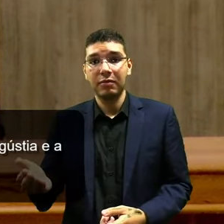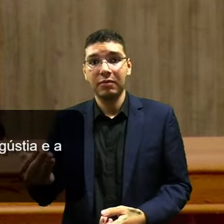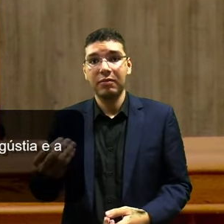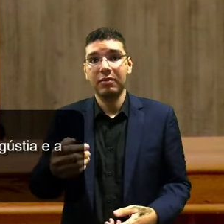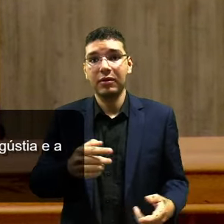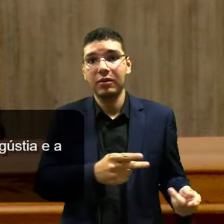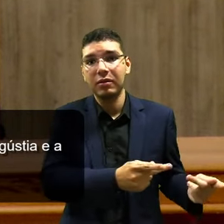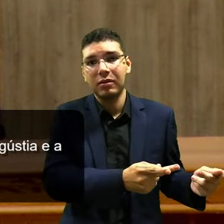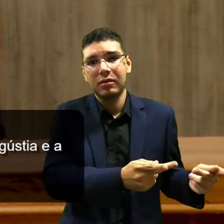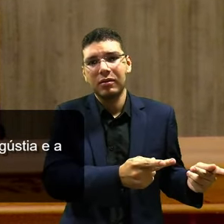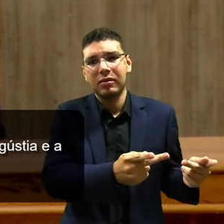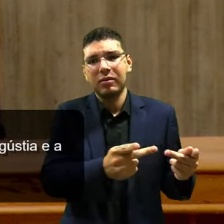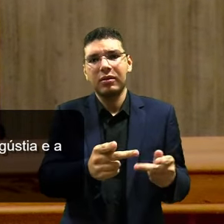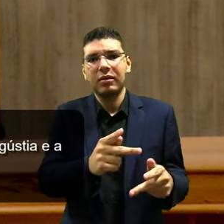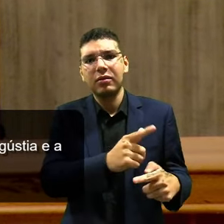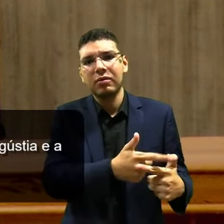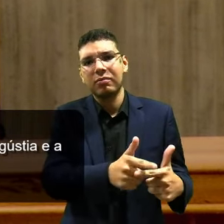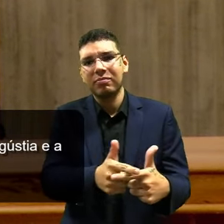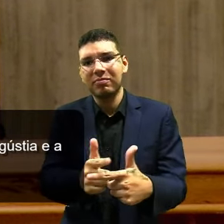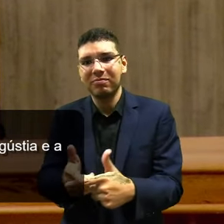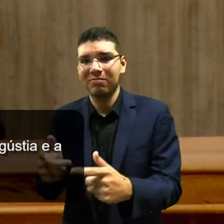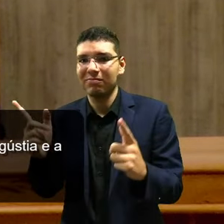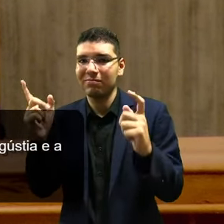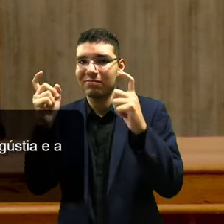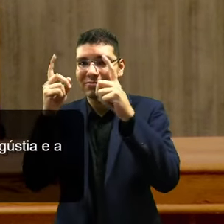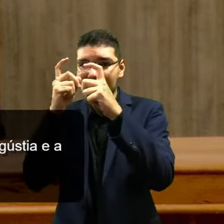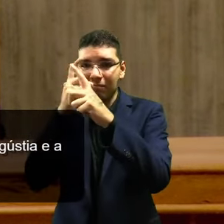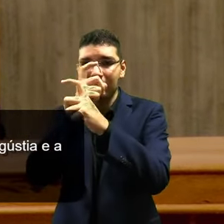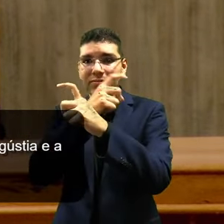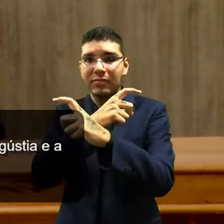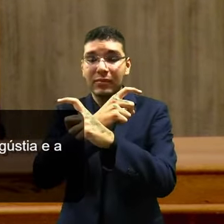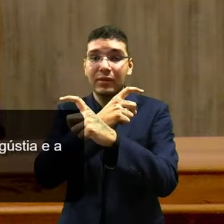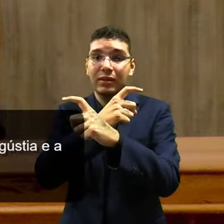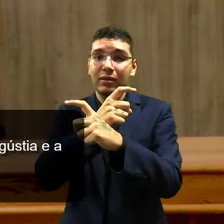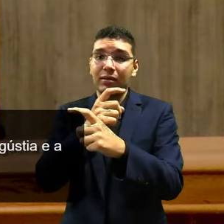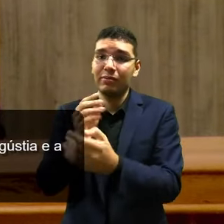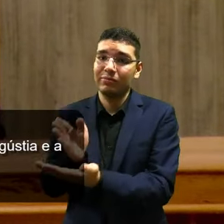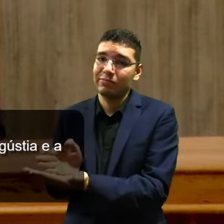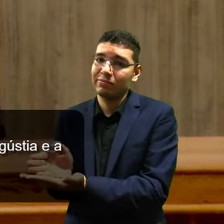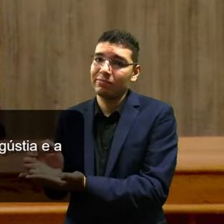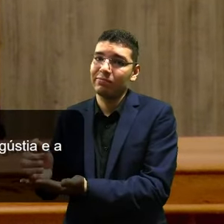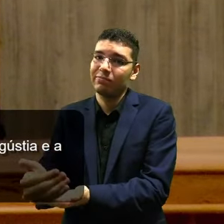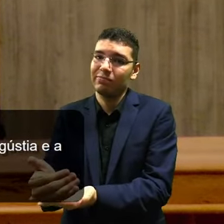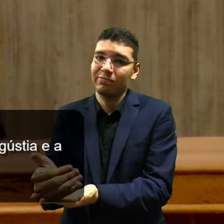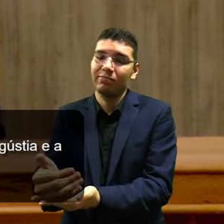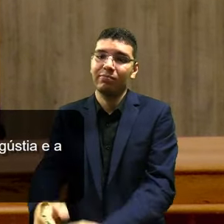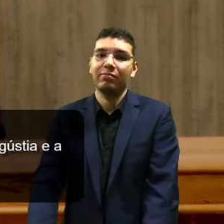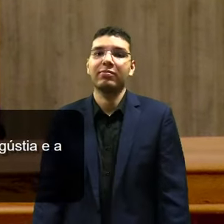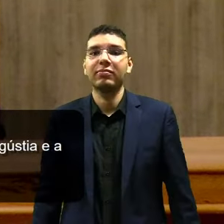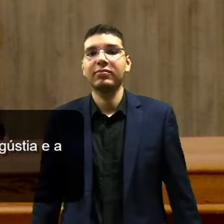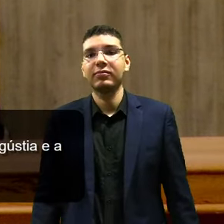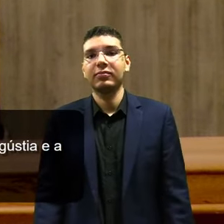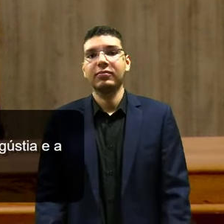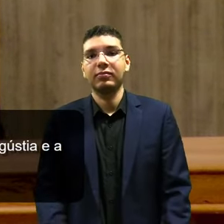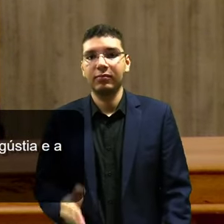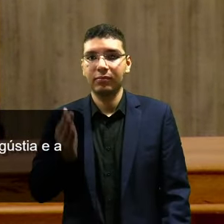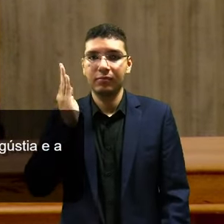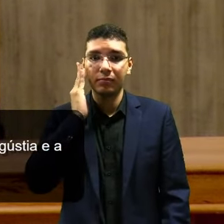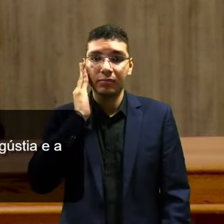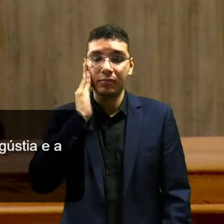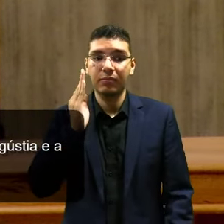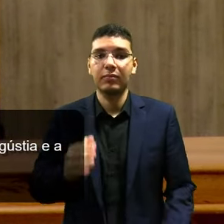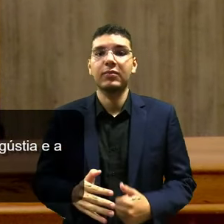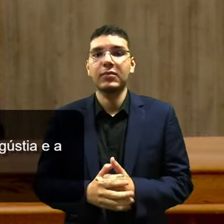Perseguição por causa da palavra logo se ofende muito bem